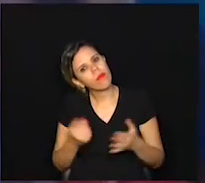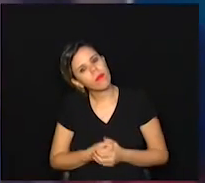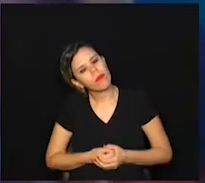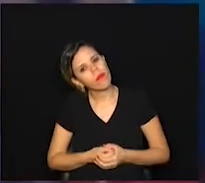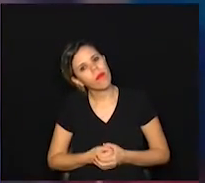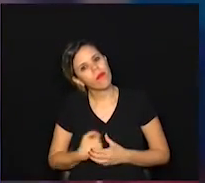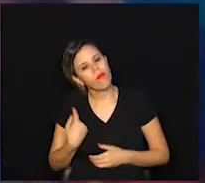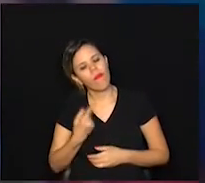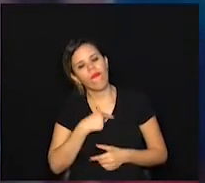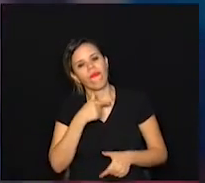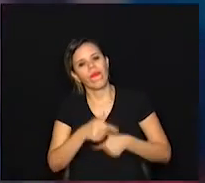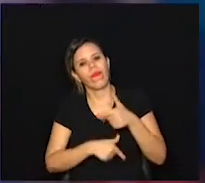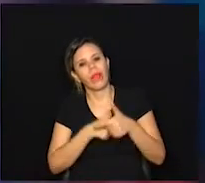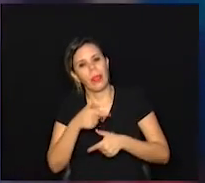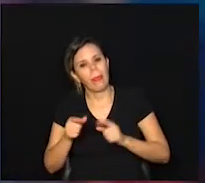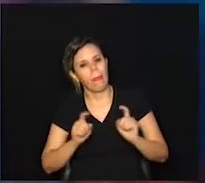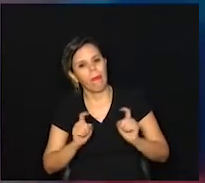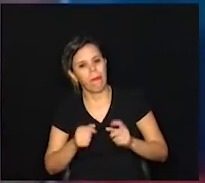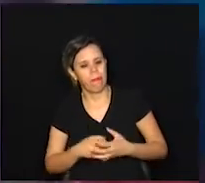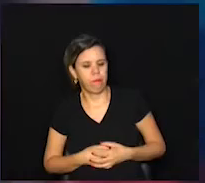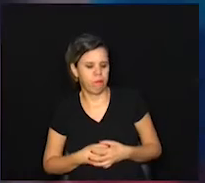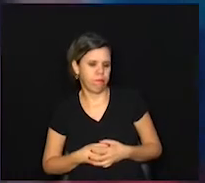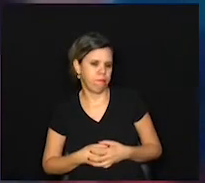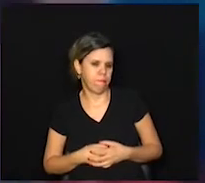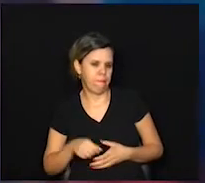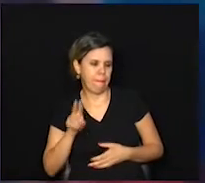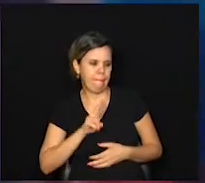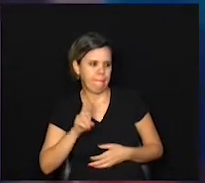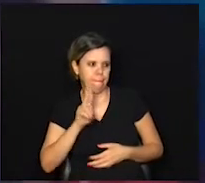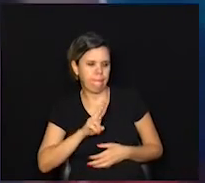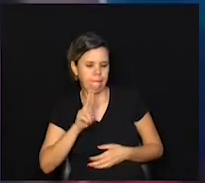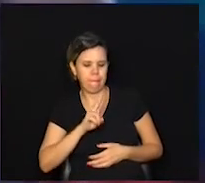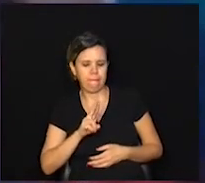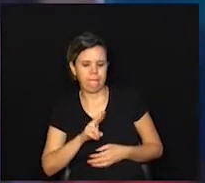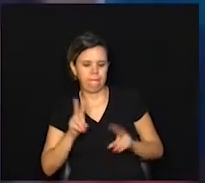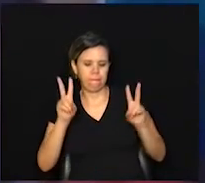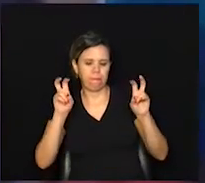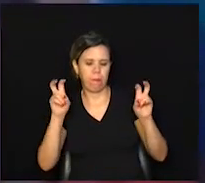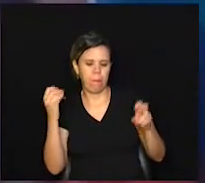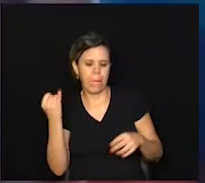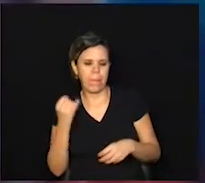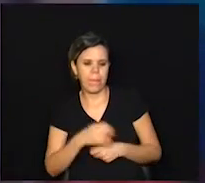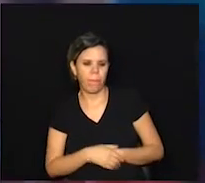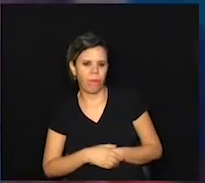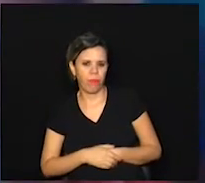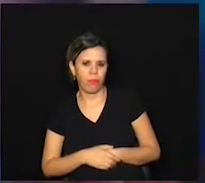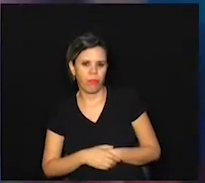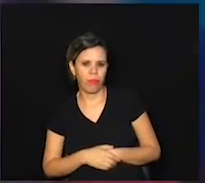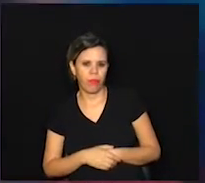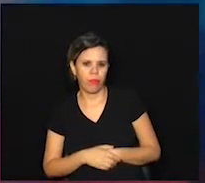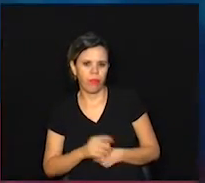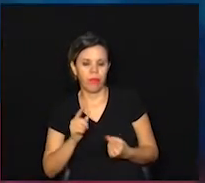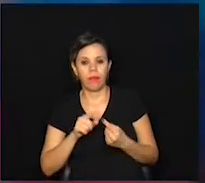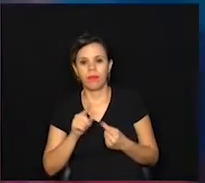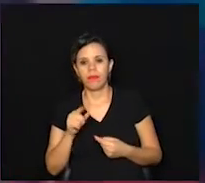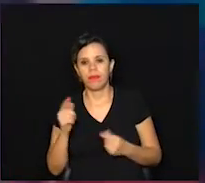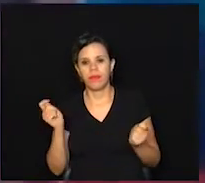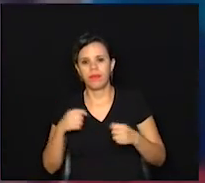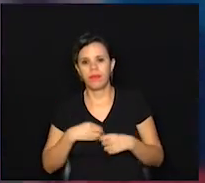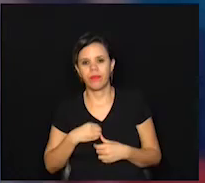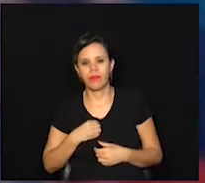nossas atividades, também utilizando, né, esses sistemas que não são os ideais, mas são os